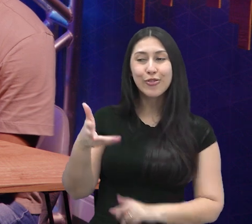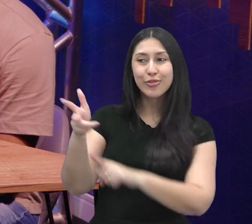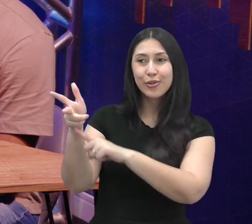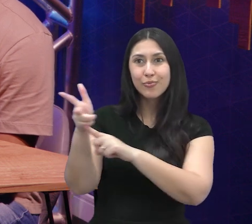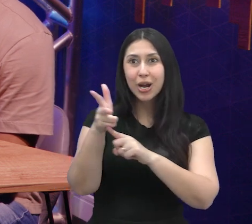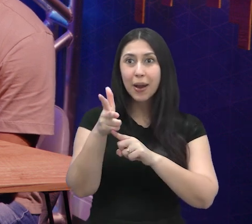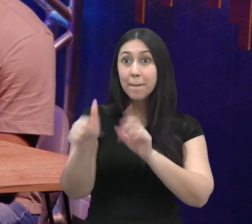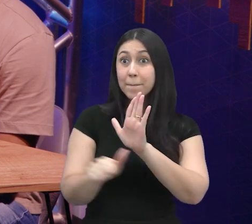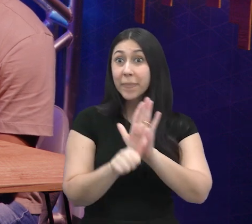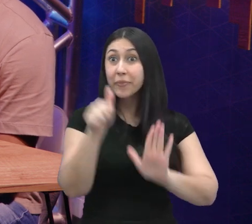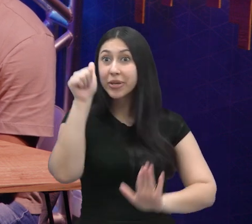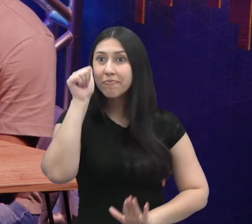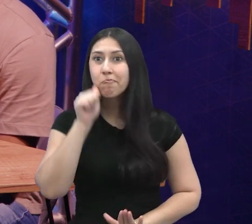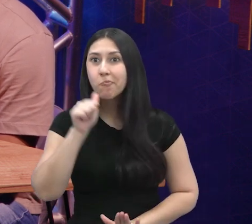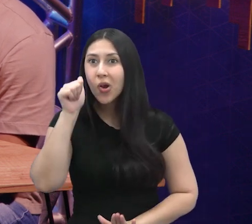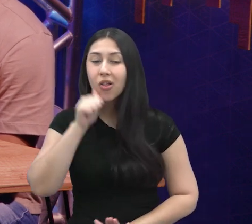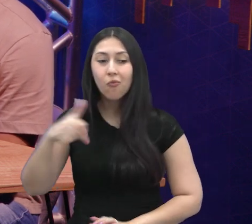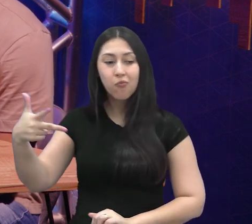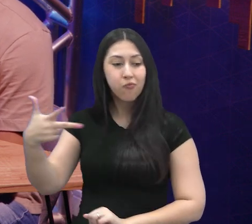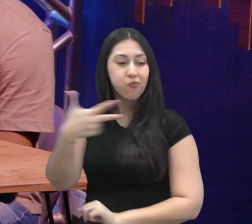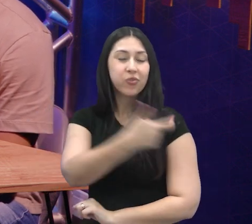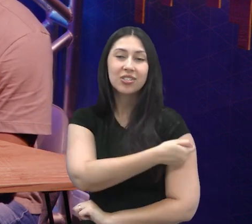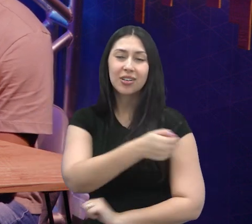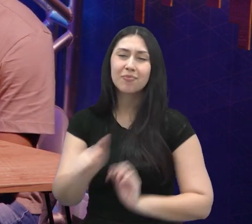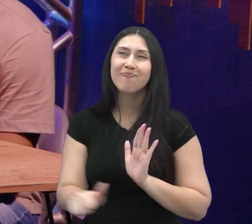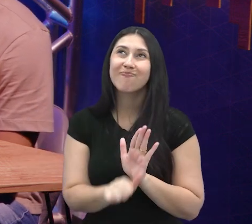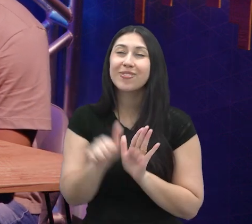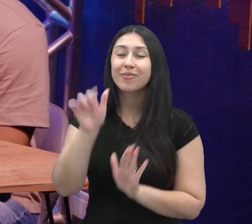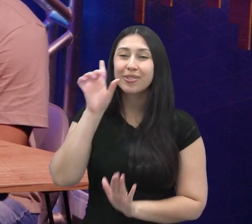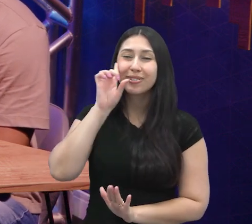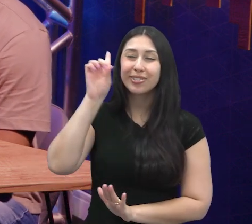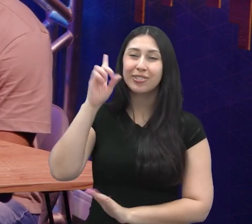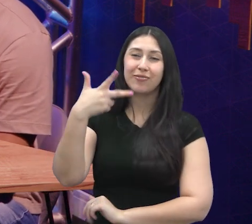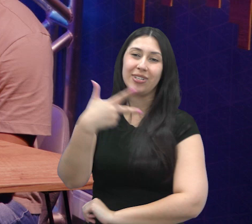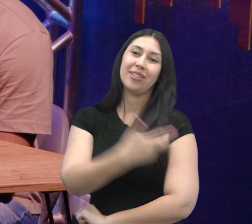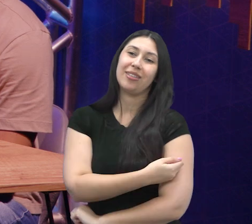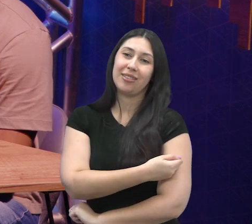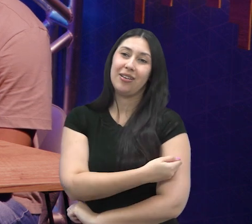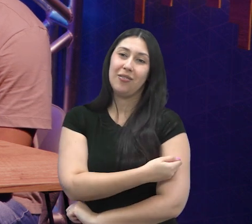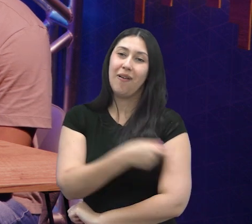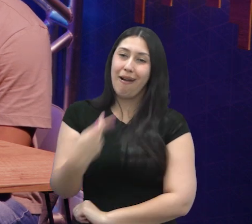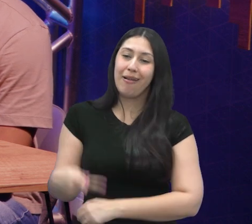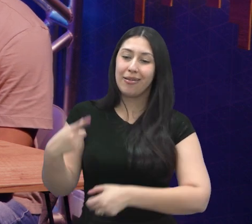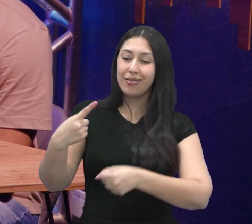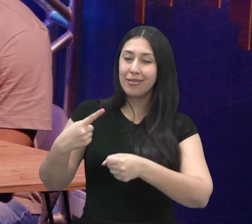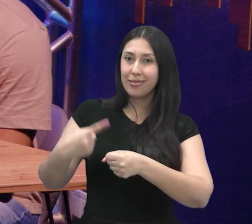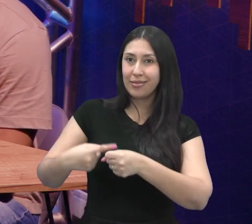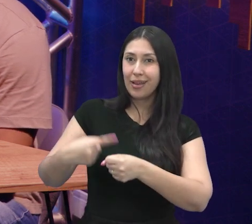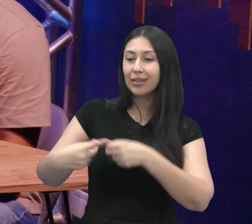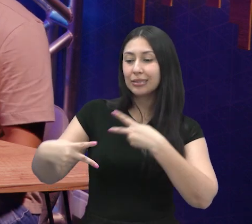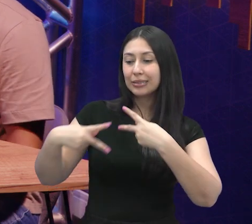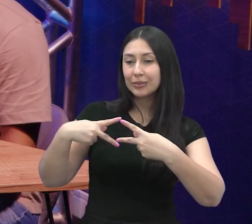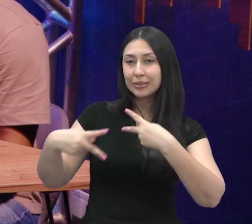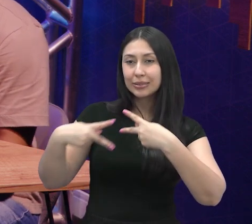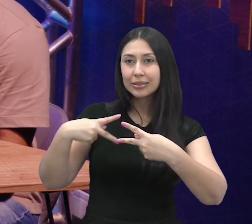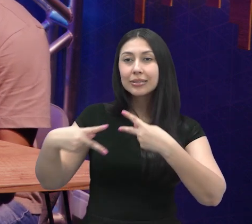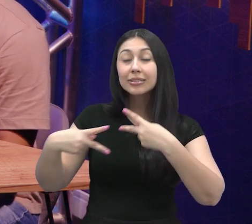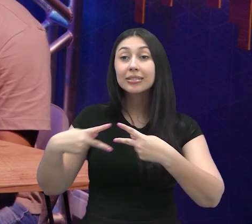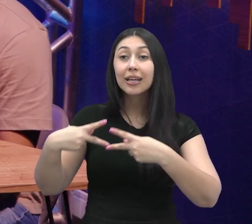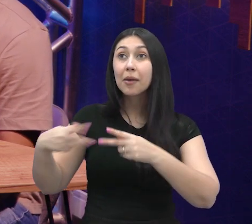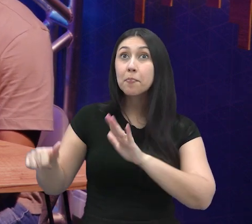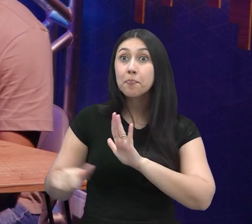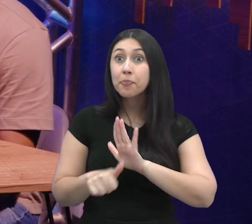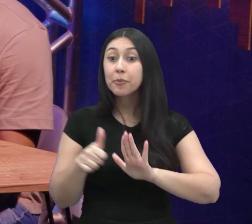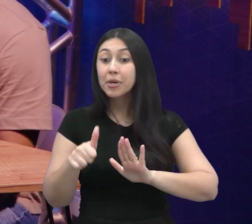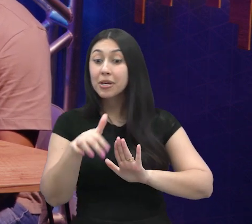eu cobri a primeira mulher que foi vacinada, né? O primeiro dia de vacinação aqui na nossa cidade, São José